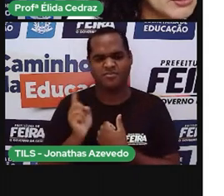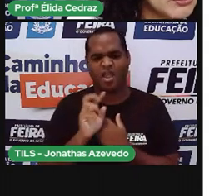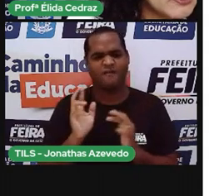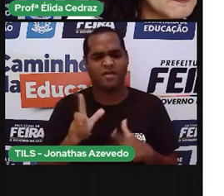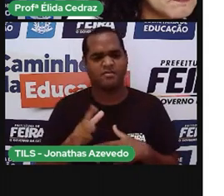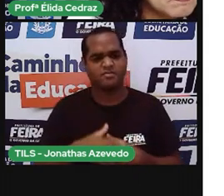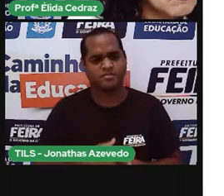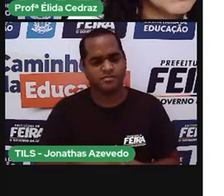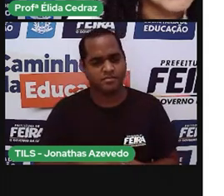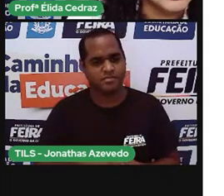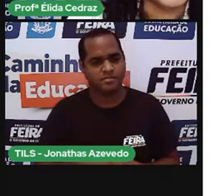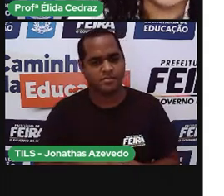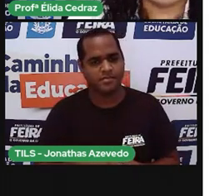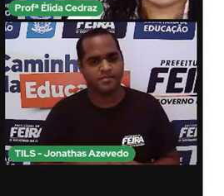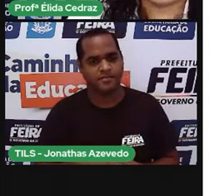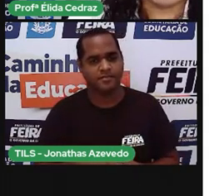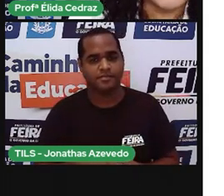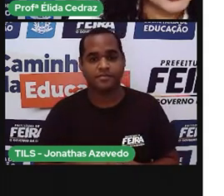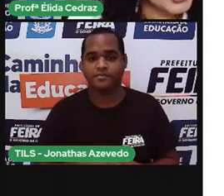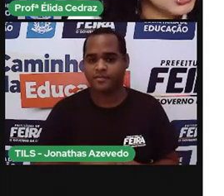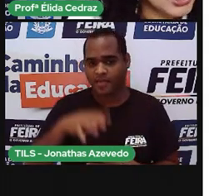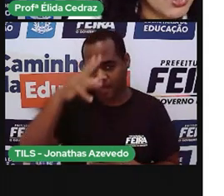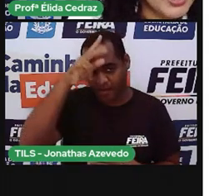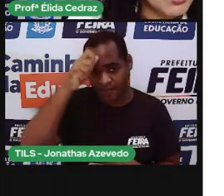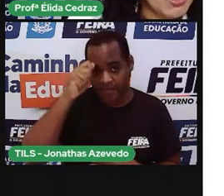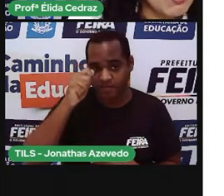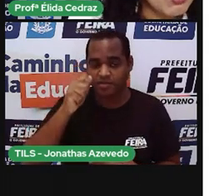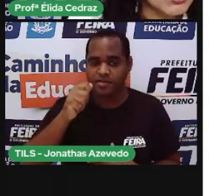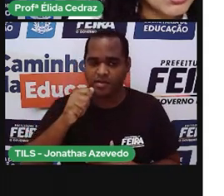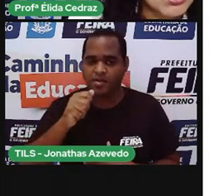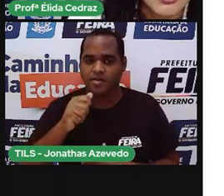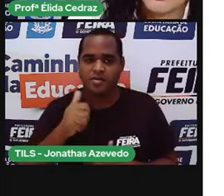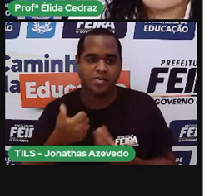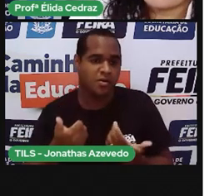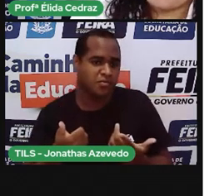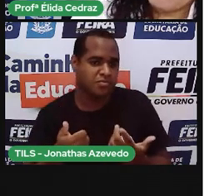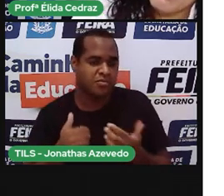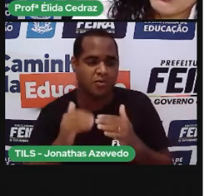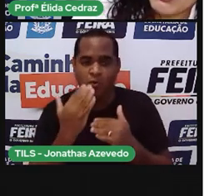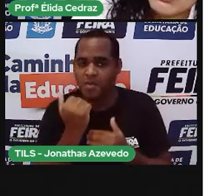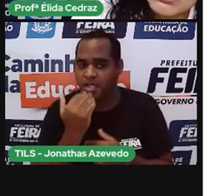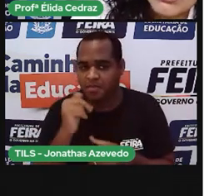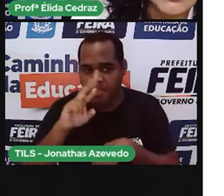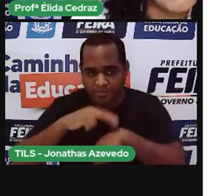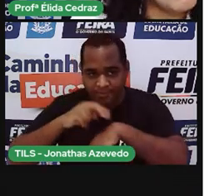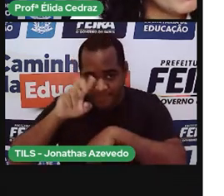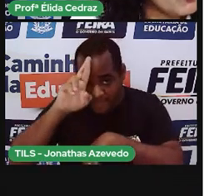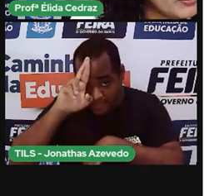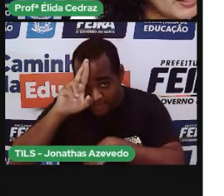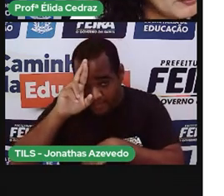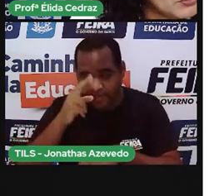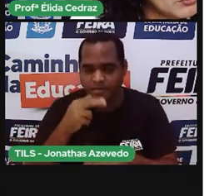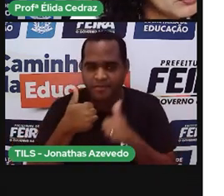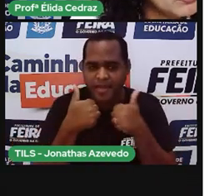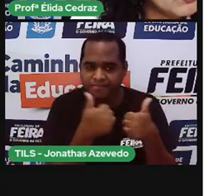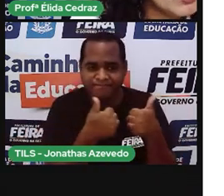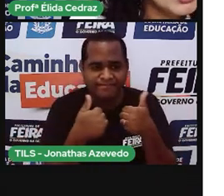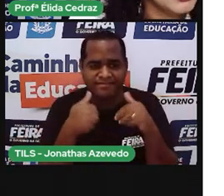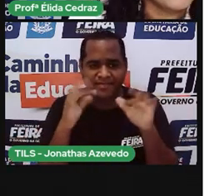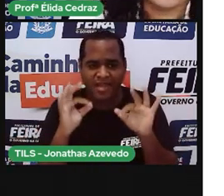mau hábito? Tomar refrigerante na hora do almoço é um bom ou um mau